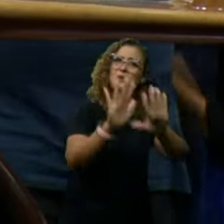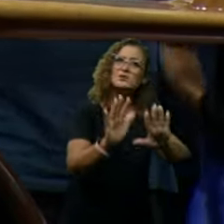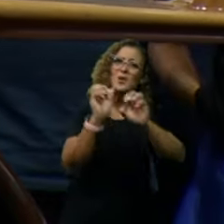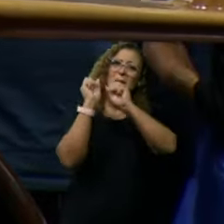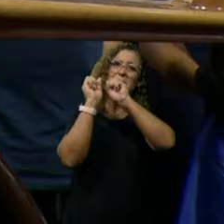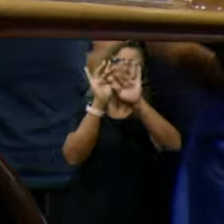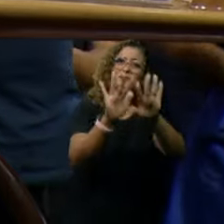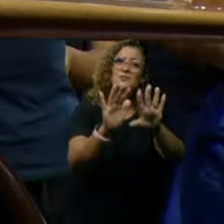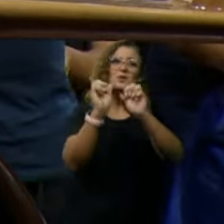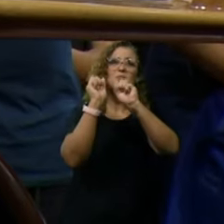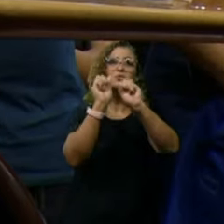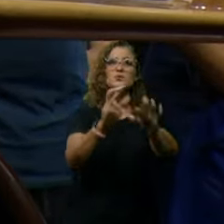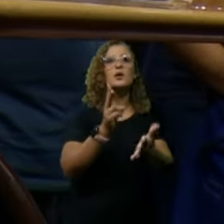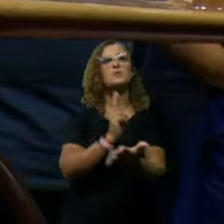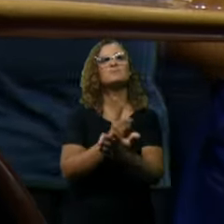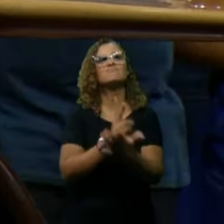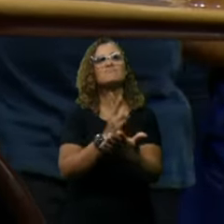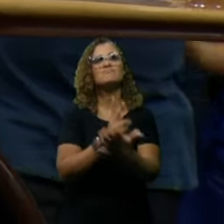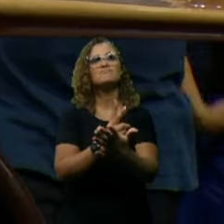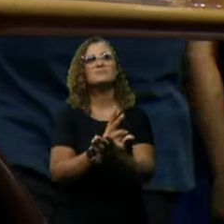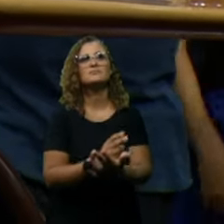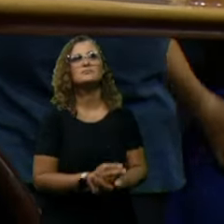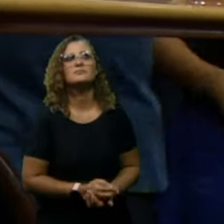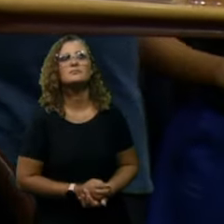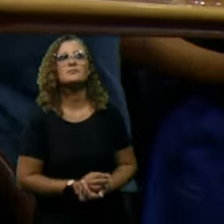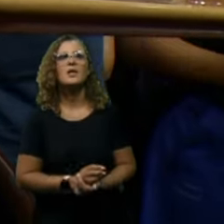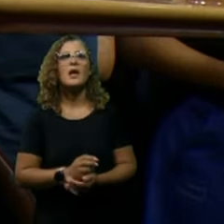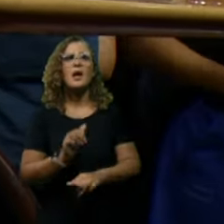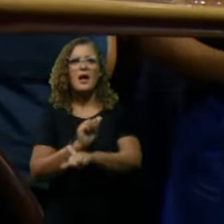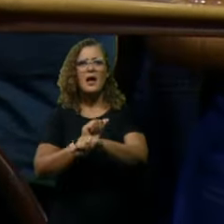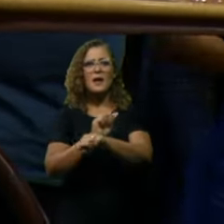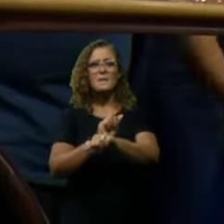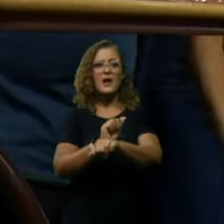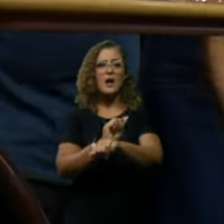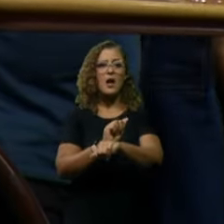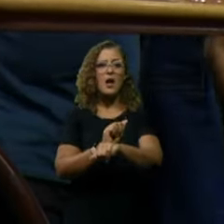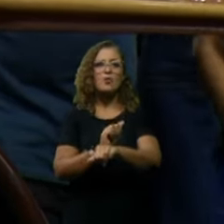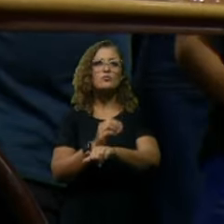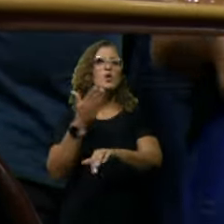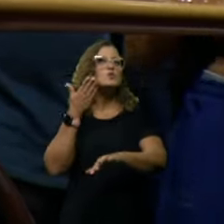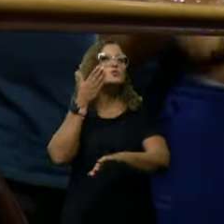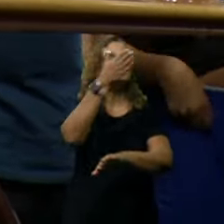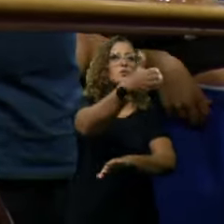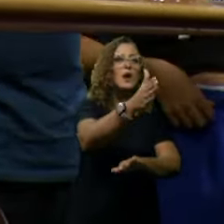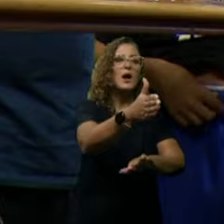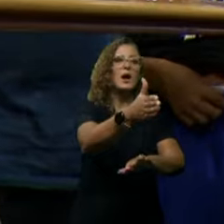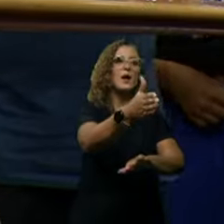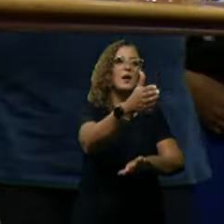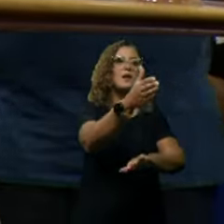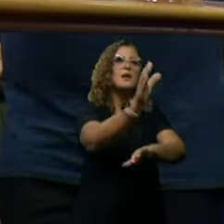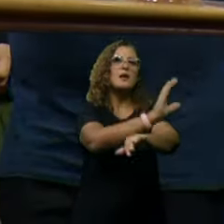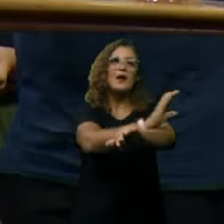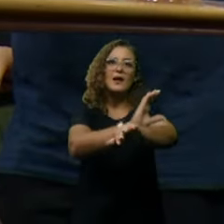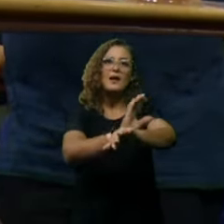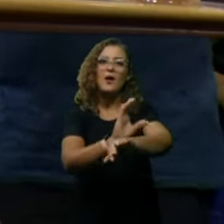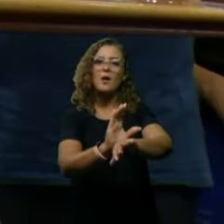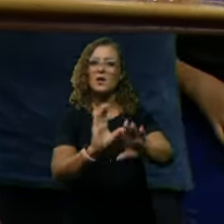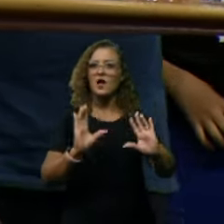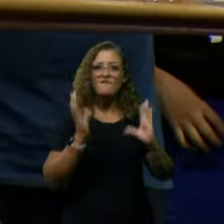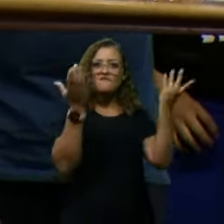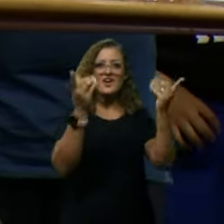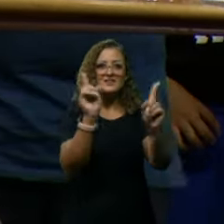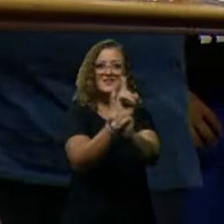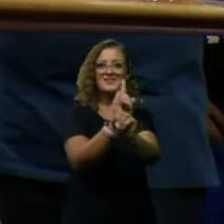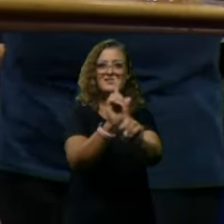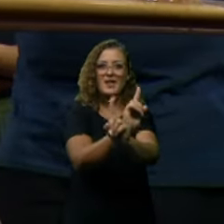porque quando Abraão chega em Canaã Abrão não dá uma festa Abraão não arma tenda para descansar nem nem bebe água